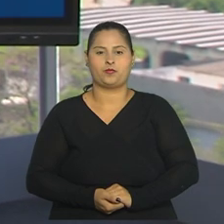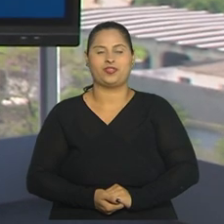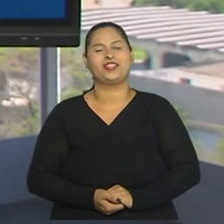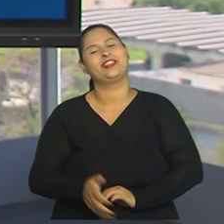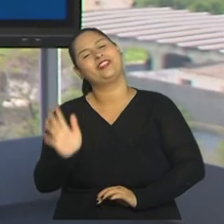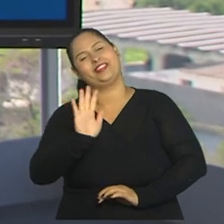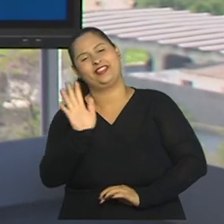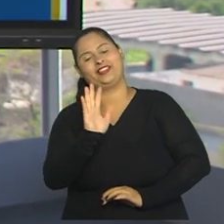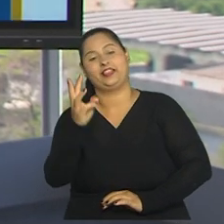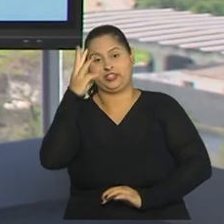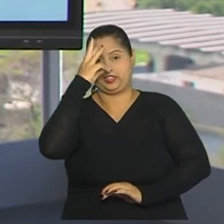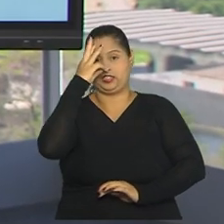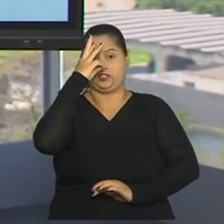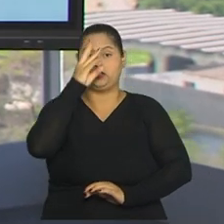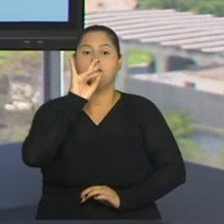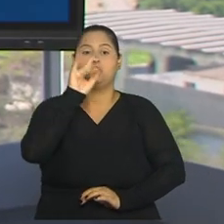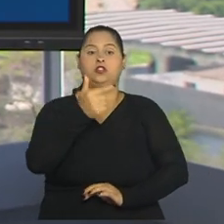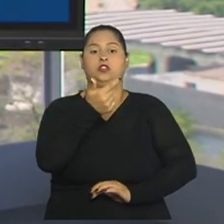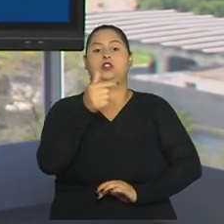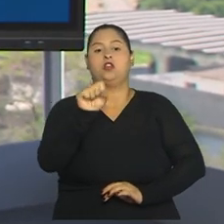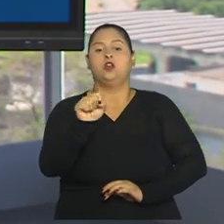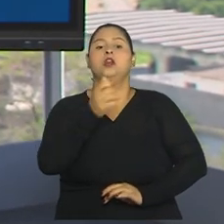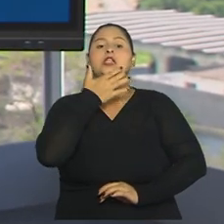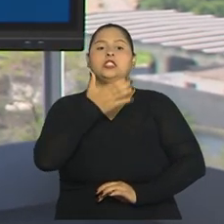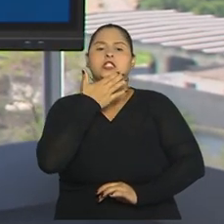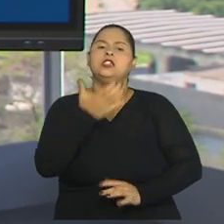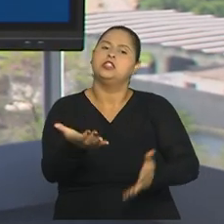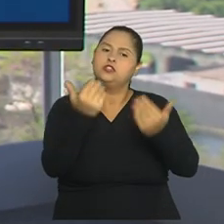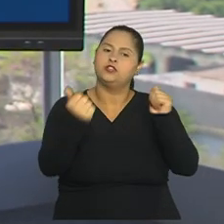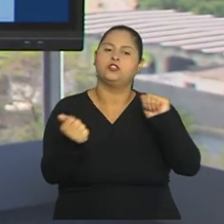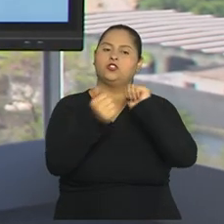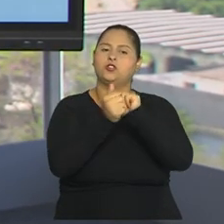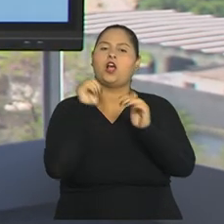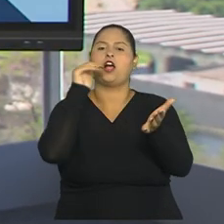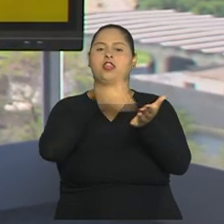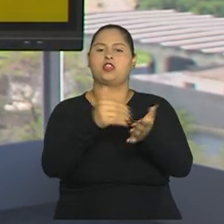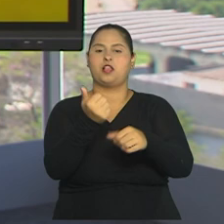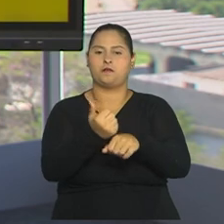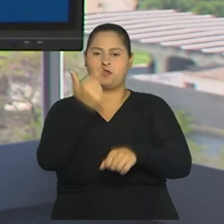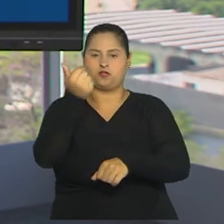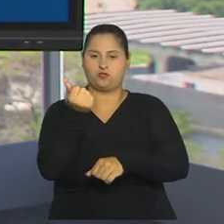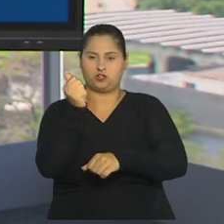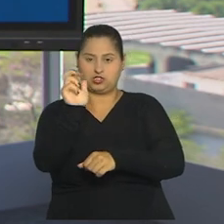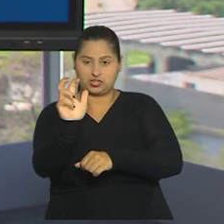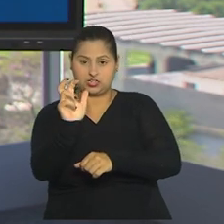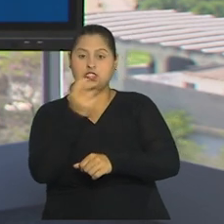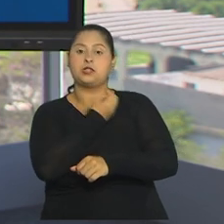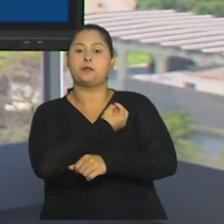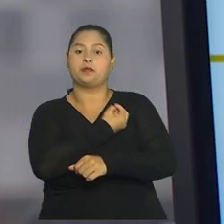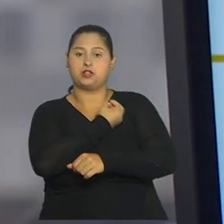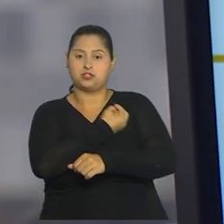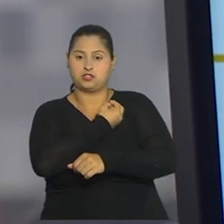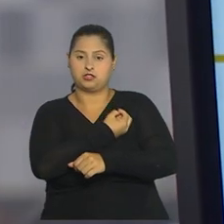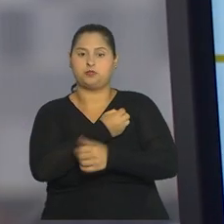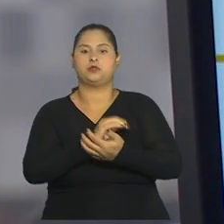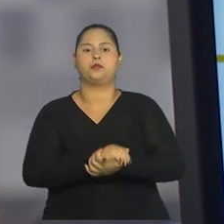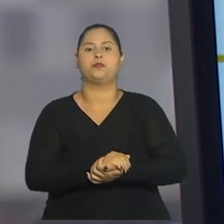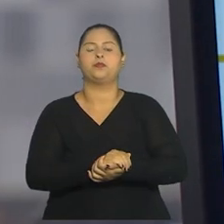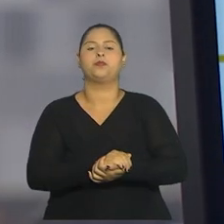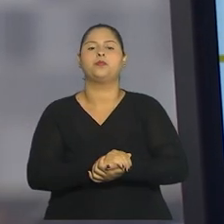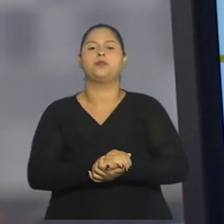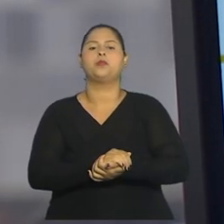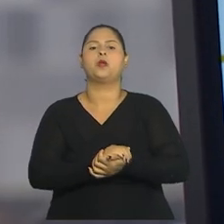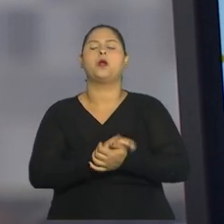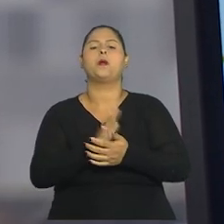o Olá terça-feira Vinte e Oito de Dezembro vem comigo vamos juntos até meio-dia e quinze participe a